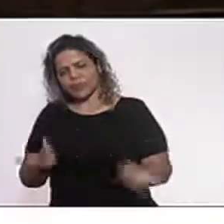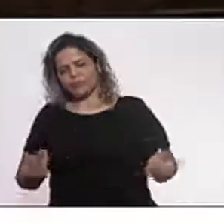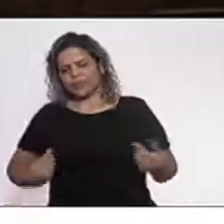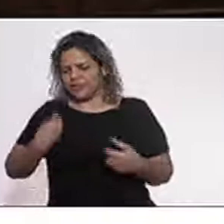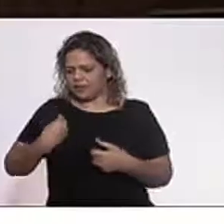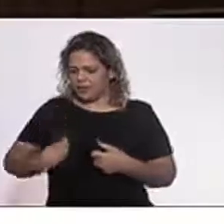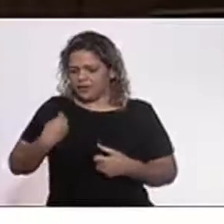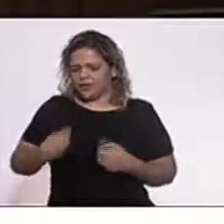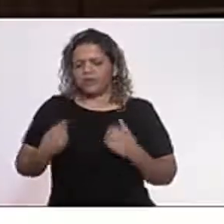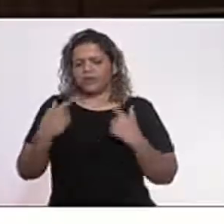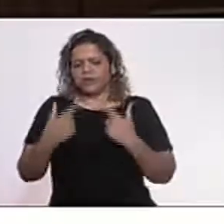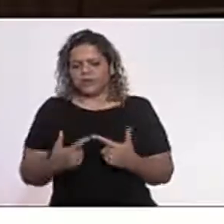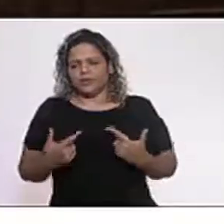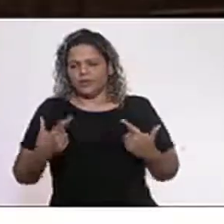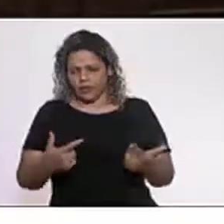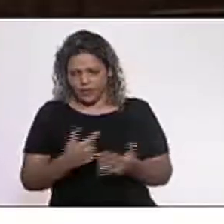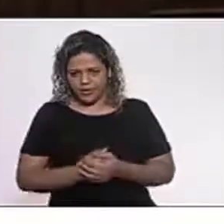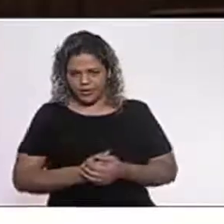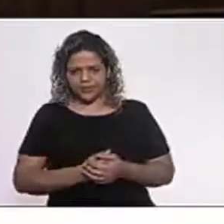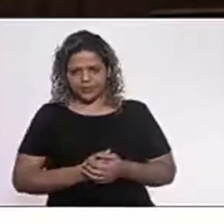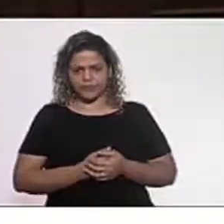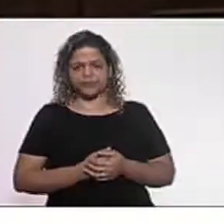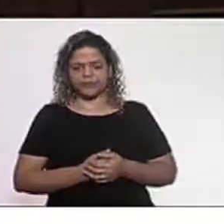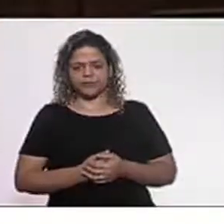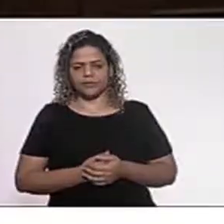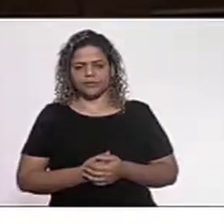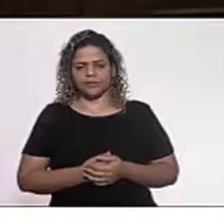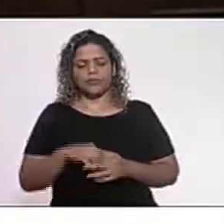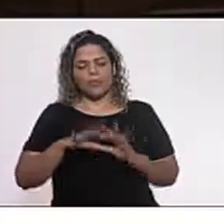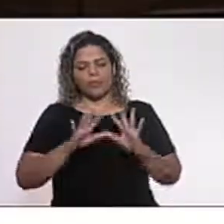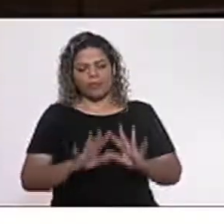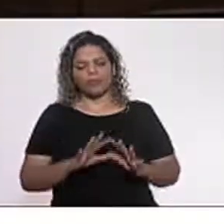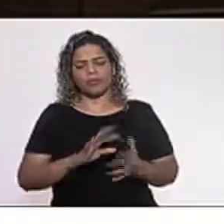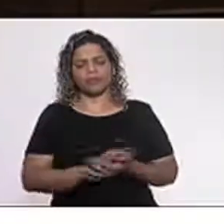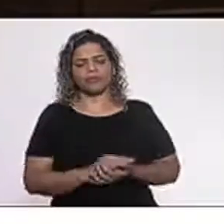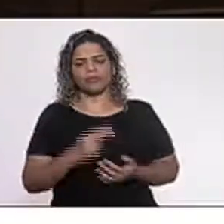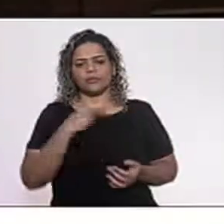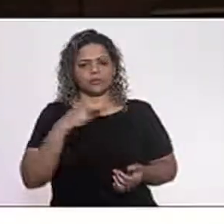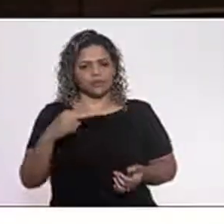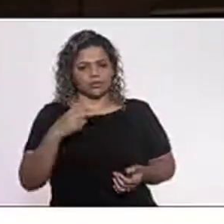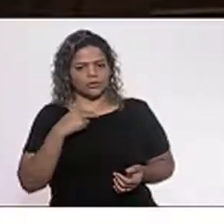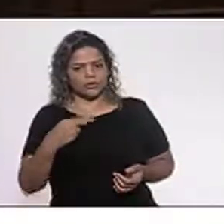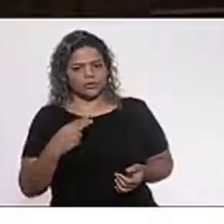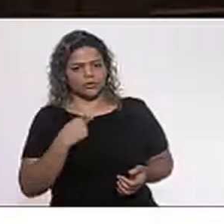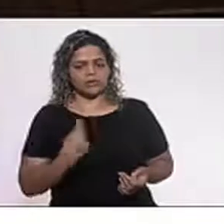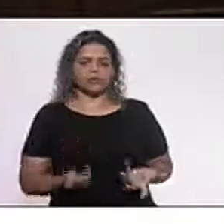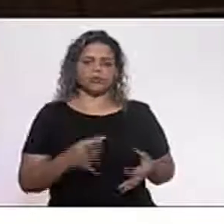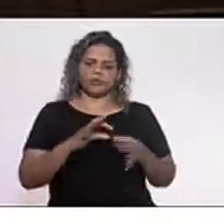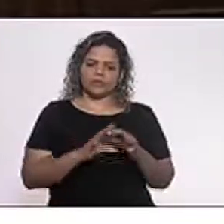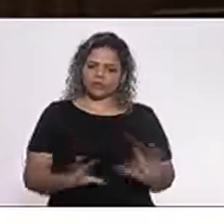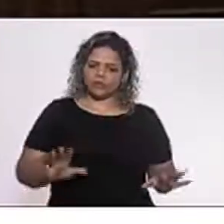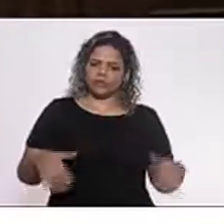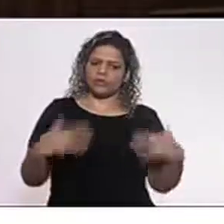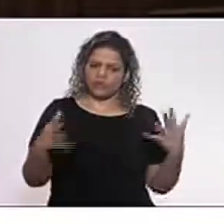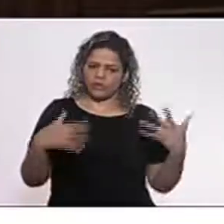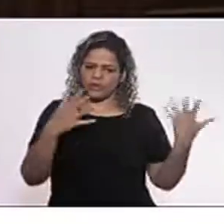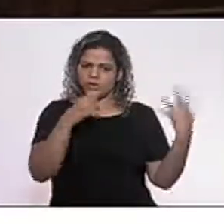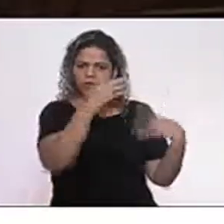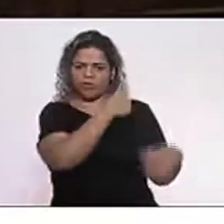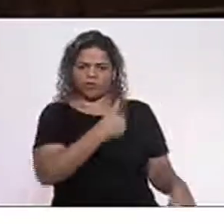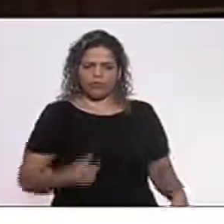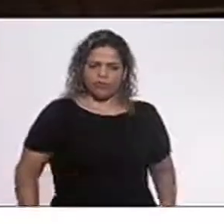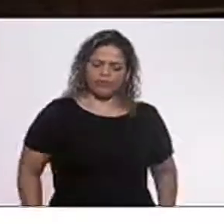preservar suas respectivas vidas e integridade. Entretanto, não podemos endossar as manifestações feitas pelo